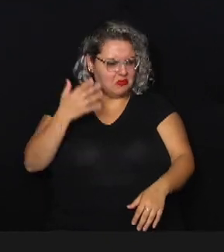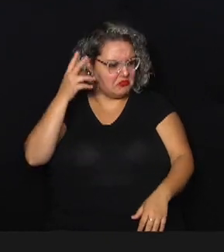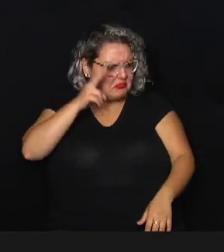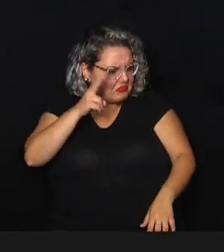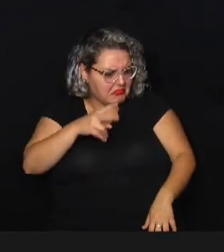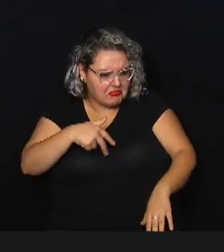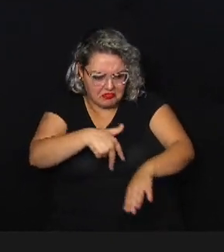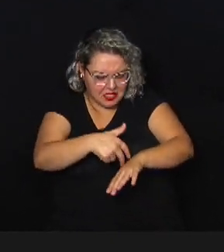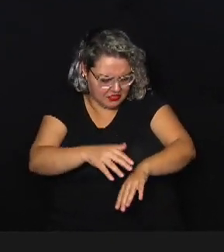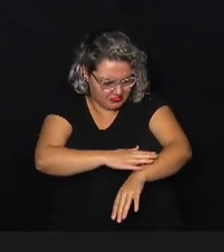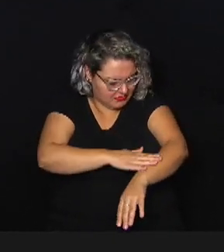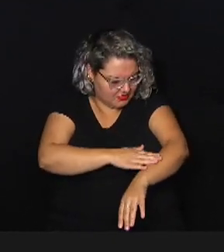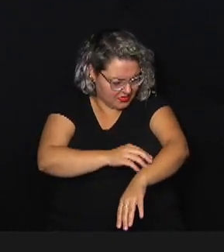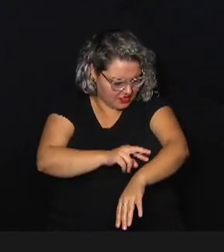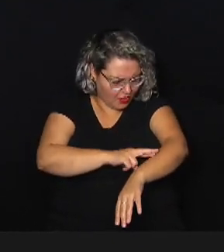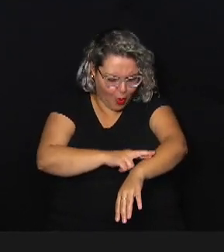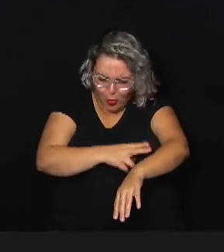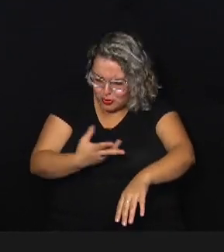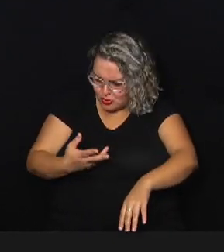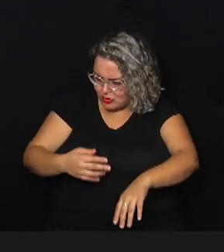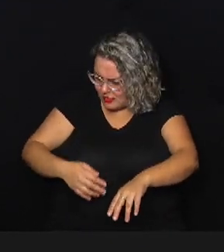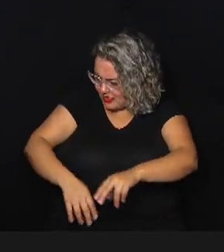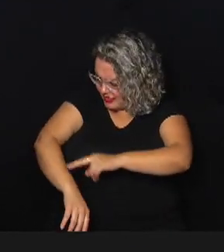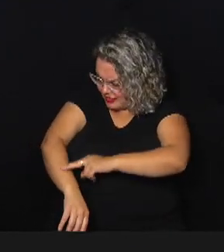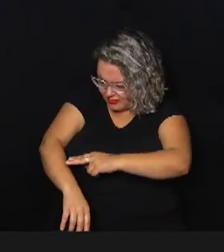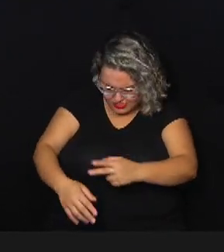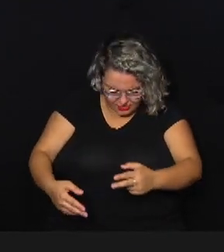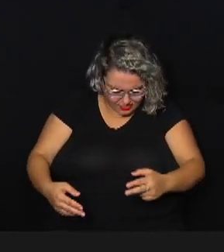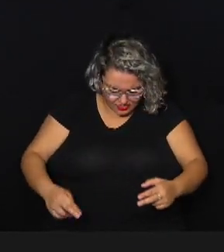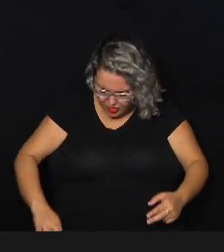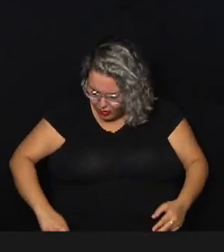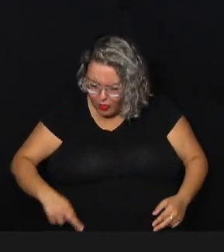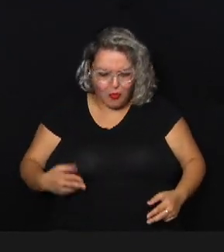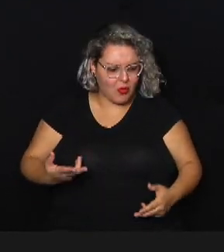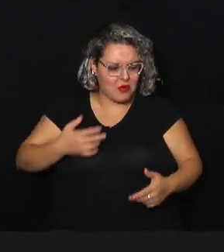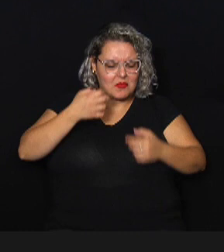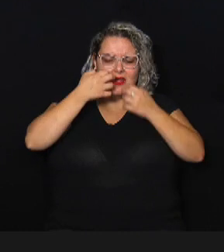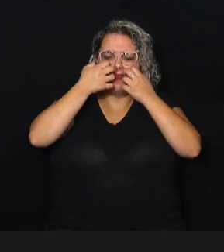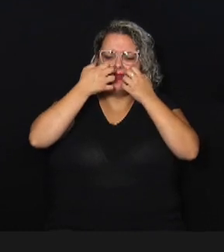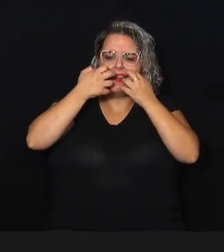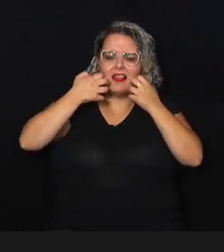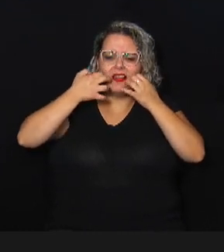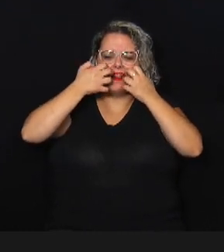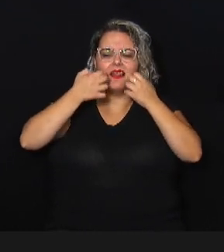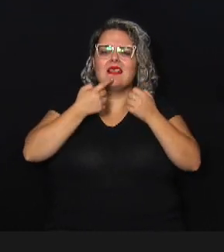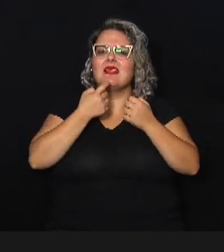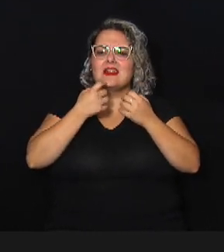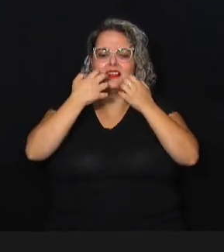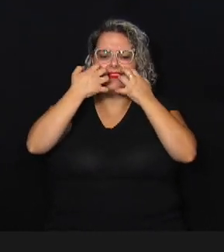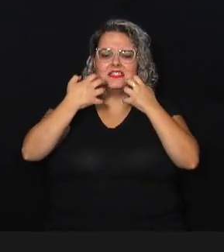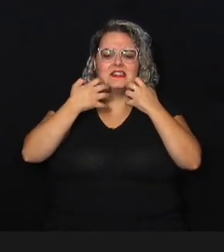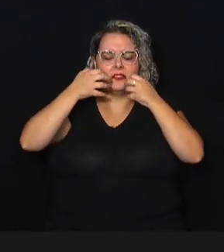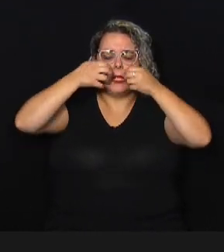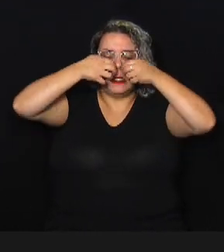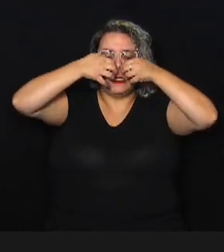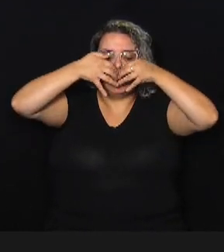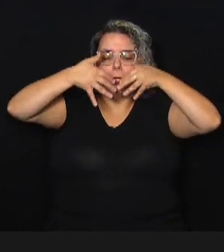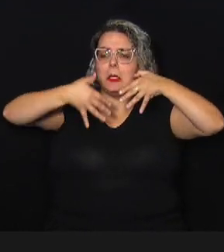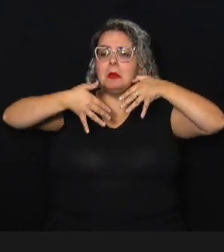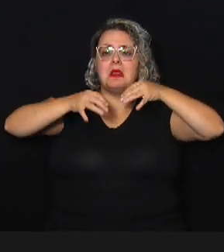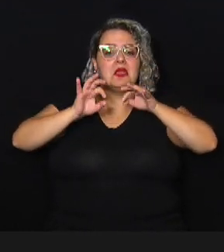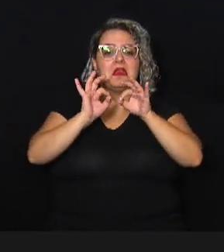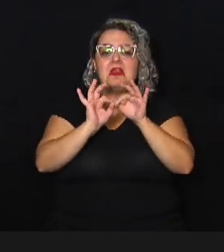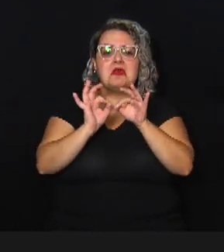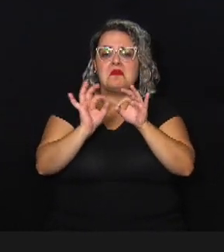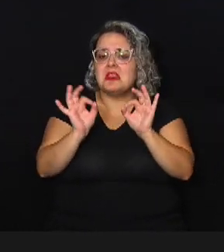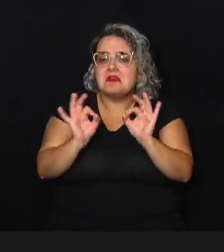batido, eu estou roxo aqui. Aí depois surge outro roxo, ou começa a ter sangramentos na gengiva, sem ter feito nada, sangramentos